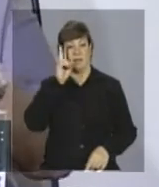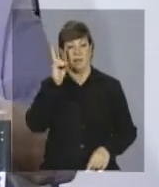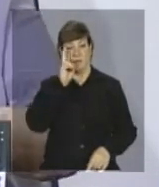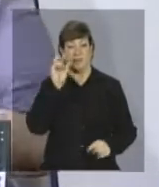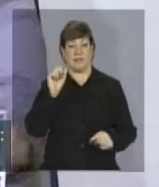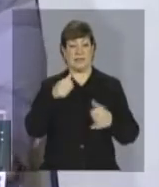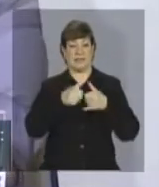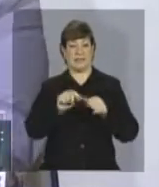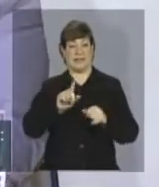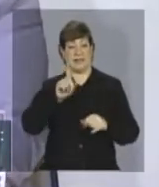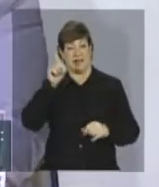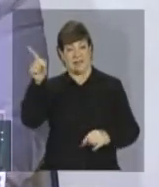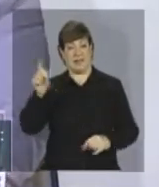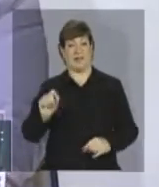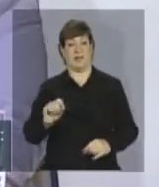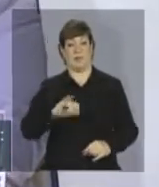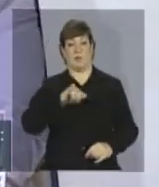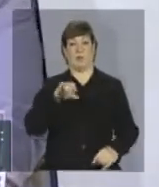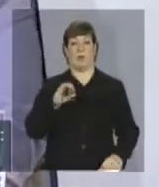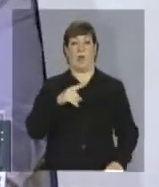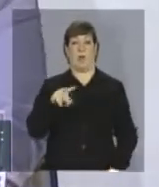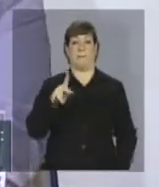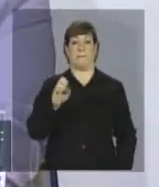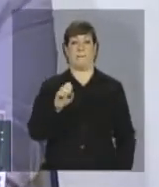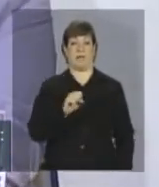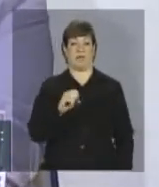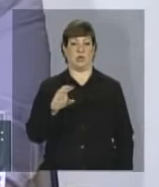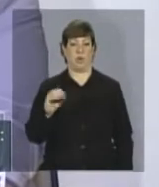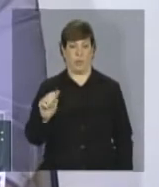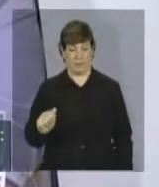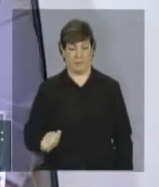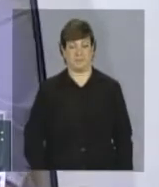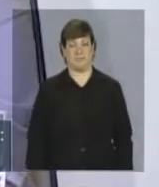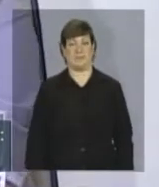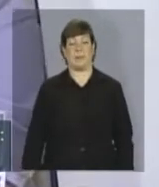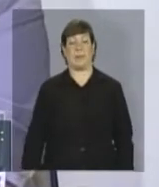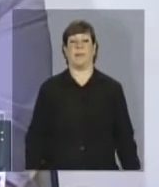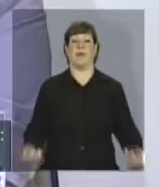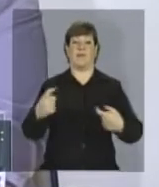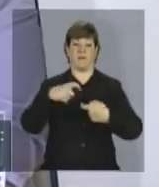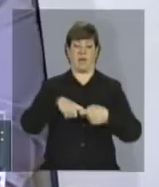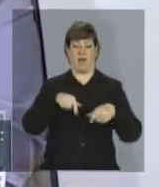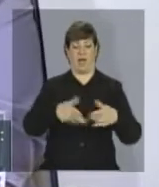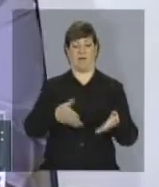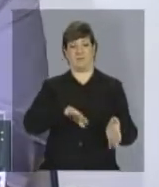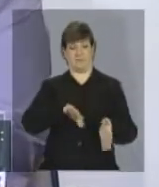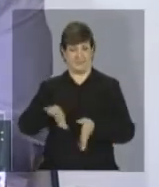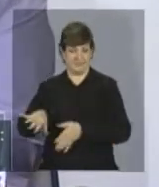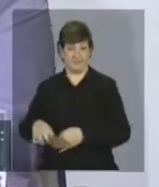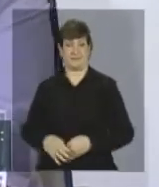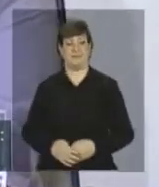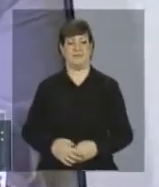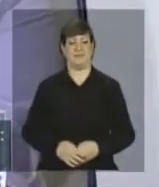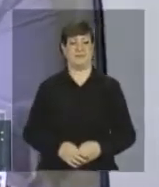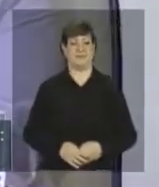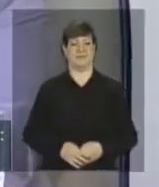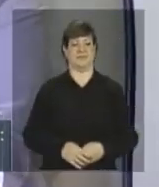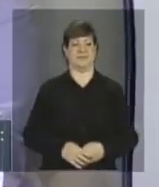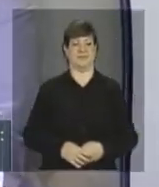lá em João Pessoa. Volto para o protocolo.